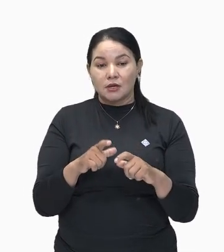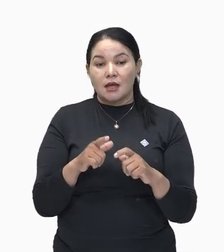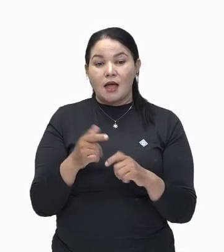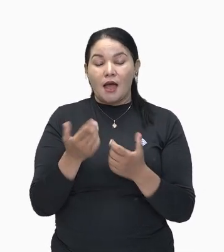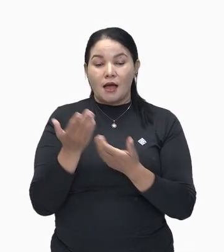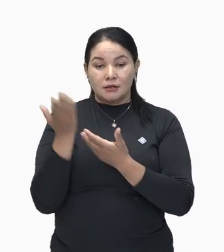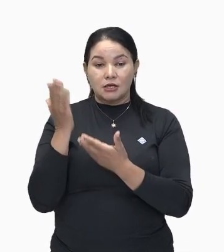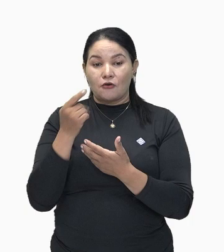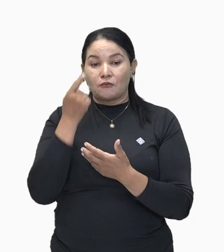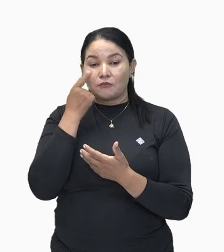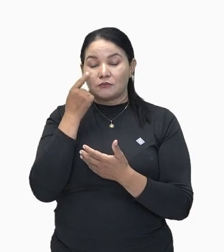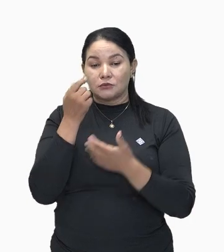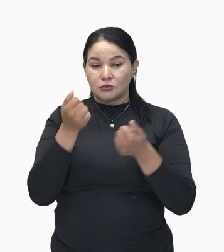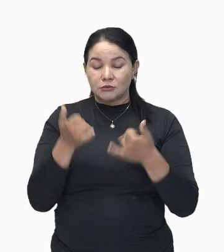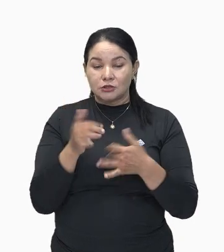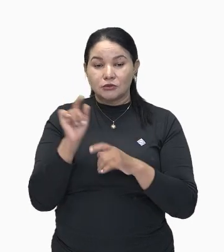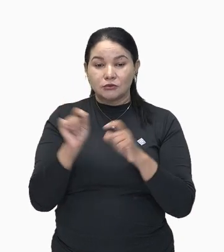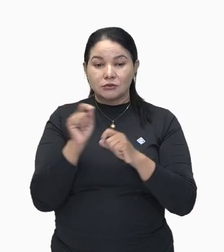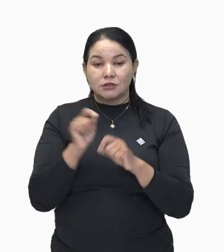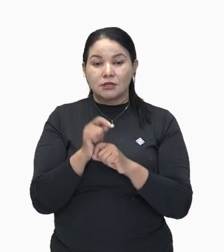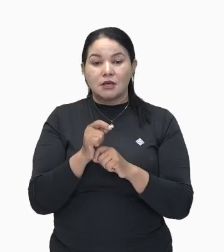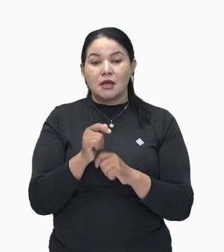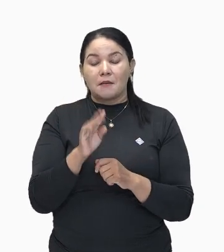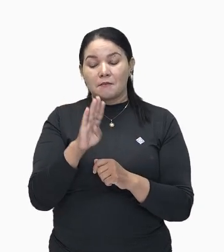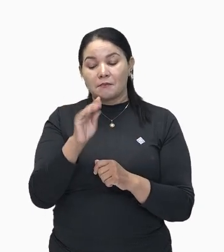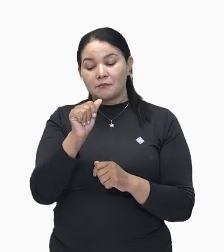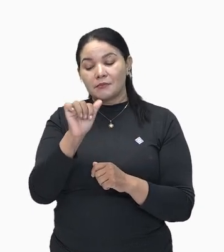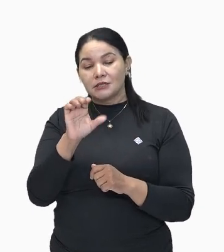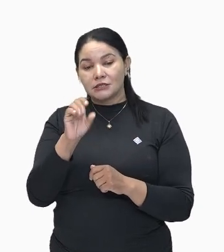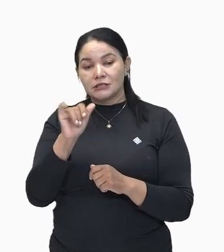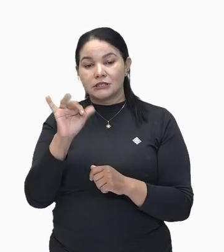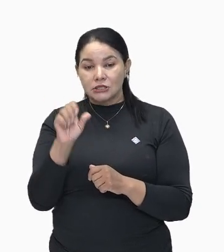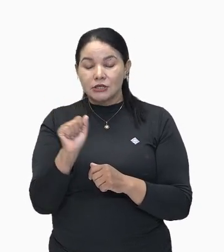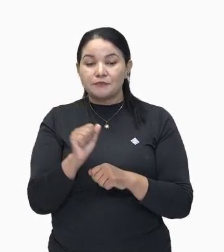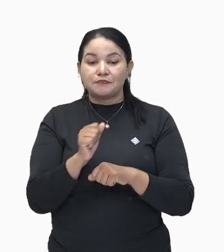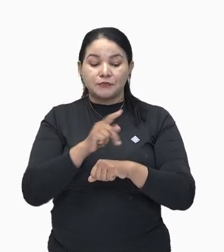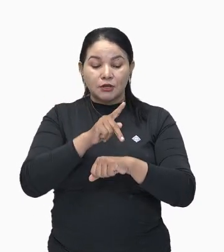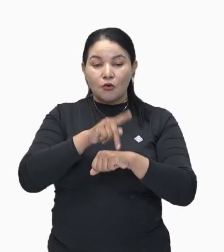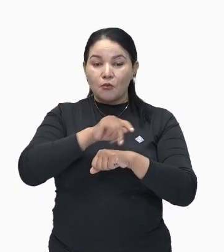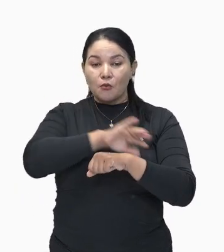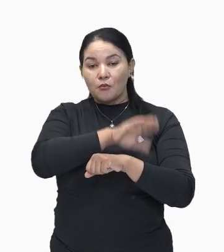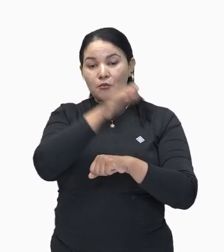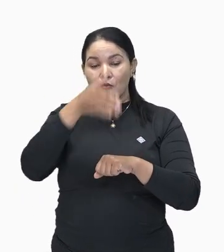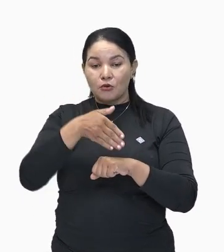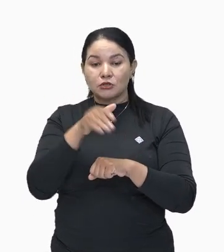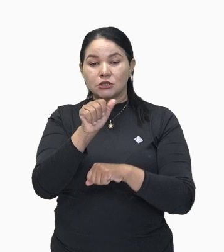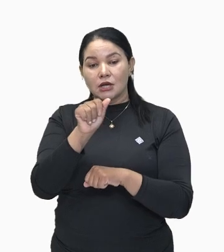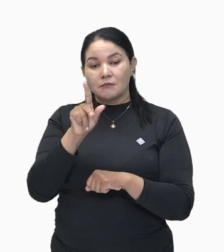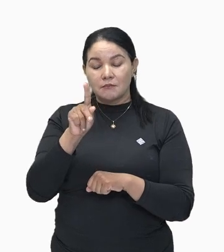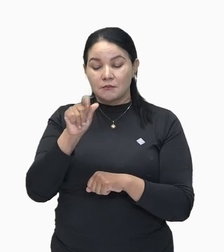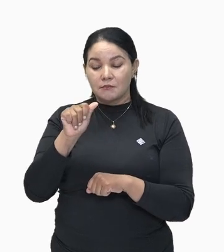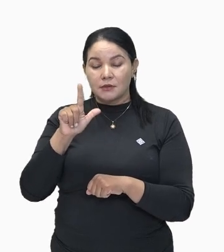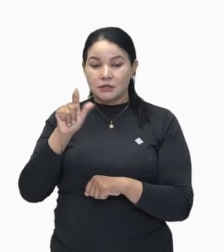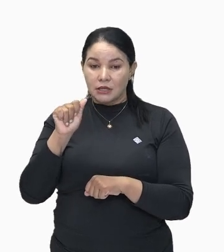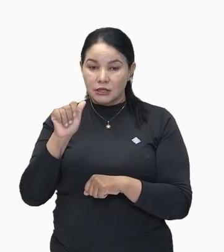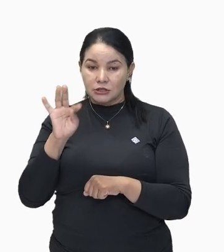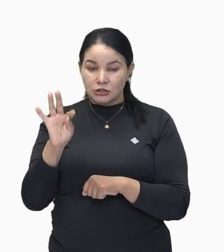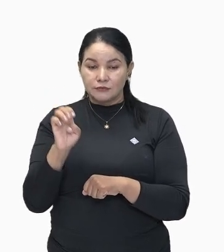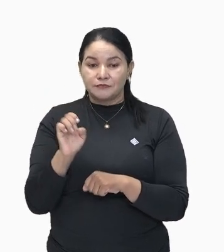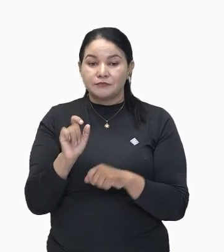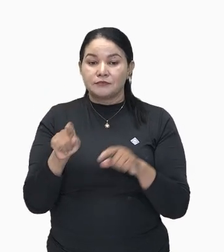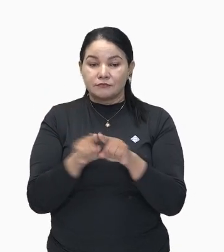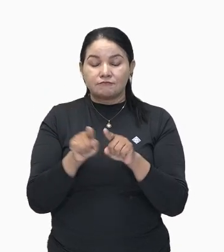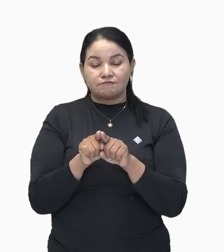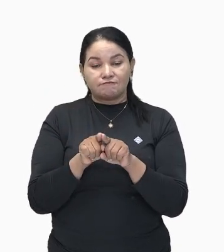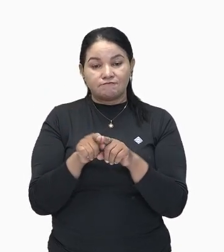estar principalmente, né, aí nos montes Apalaches e na região dos